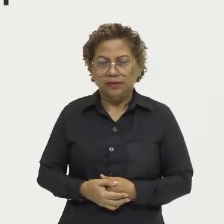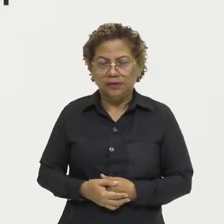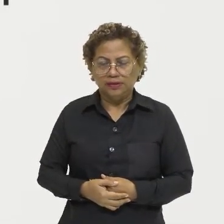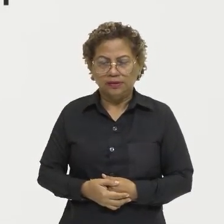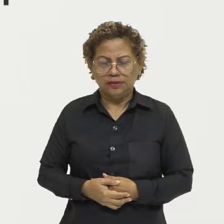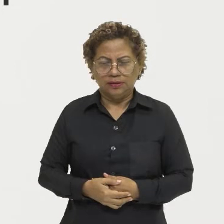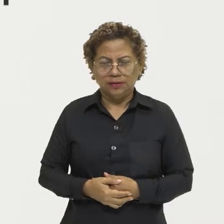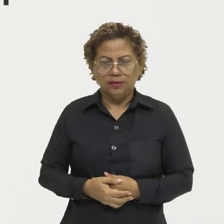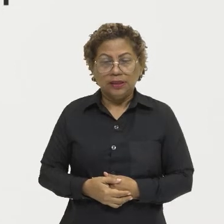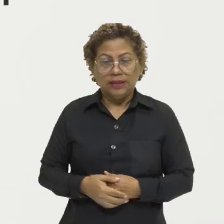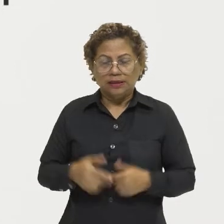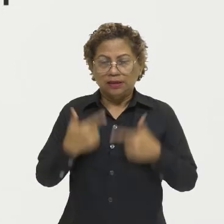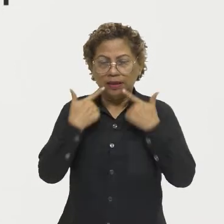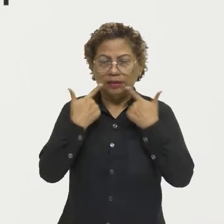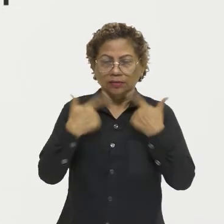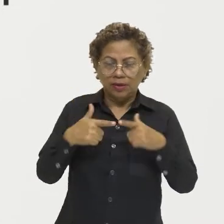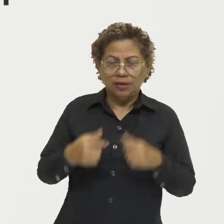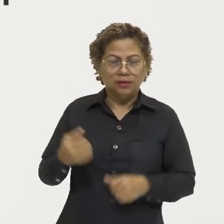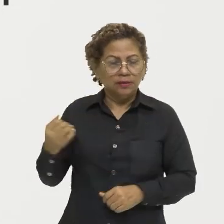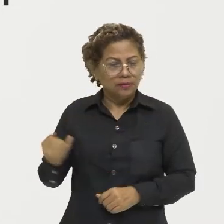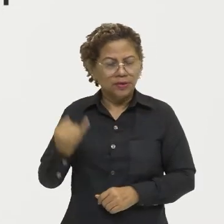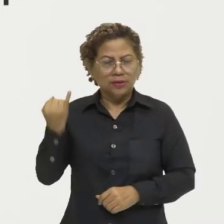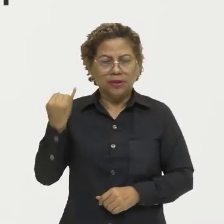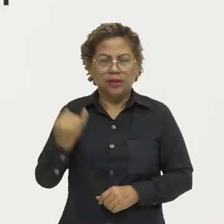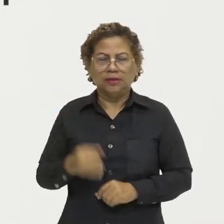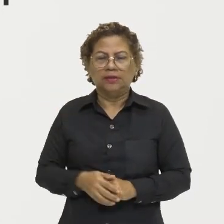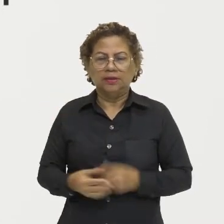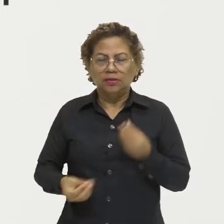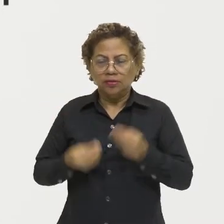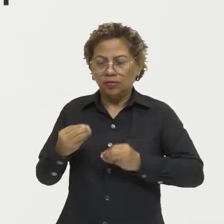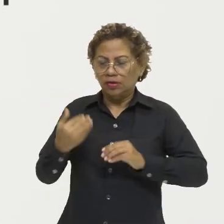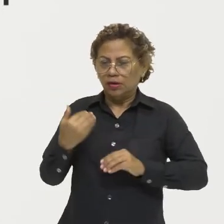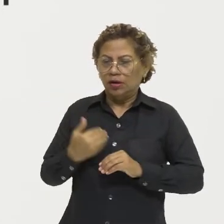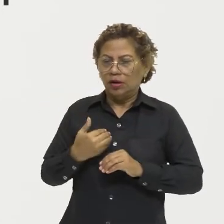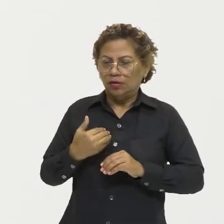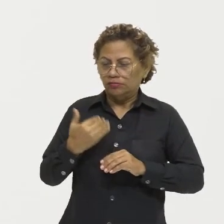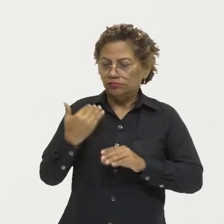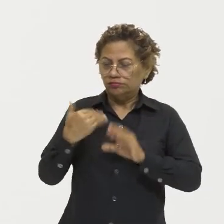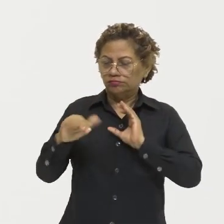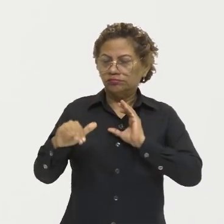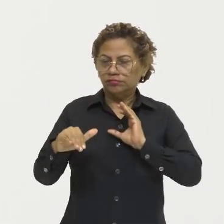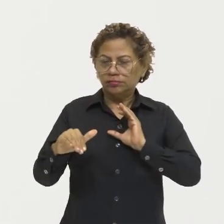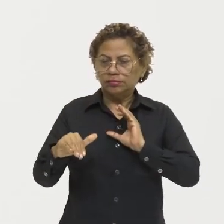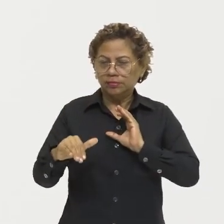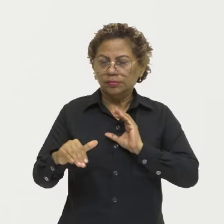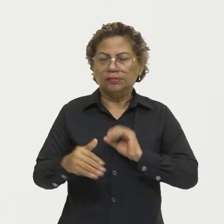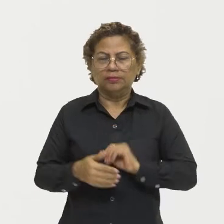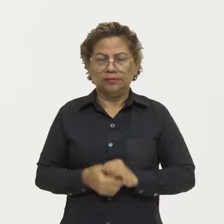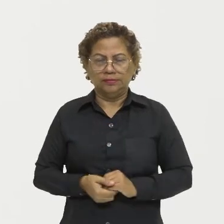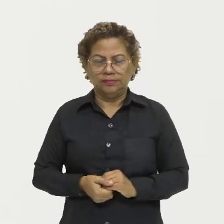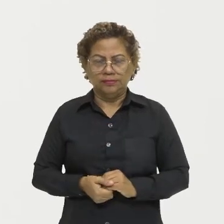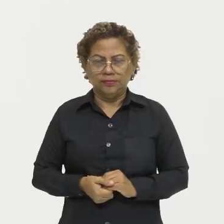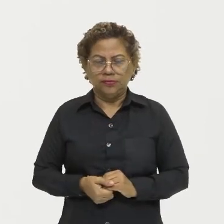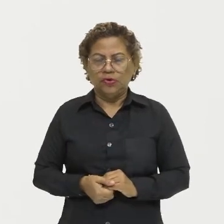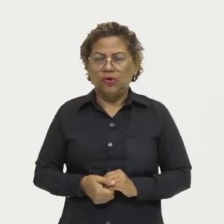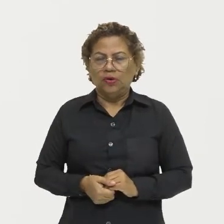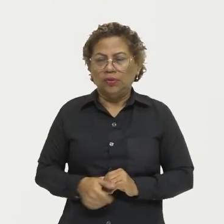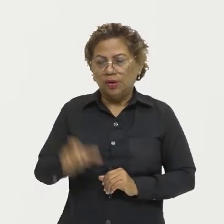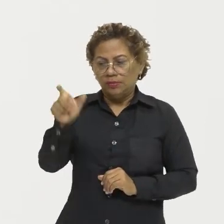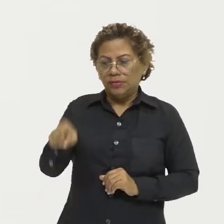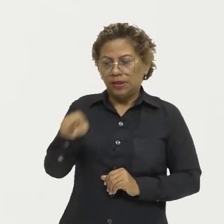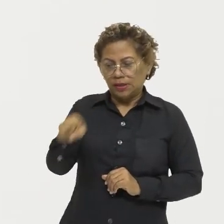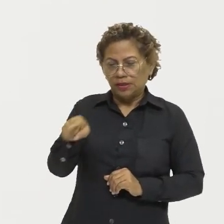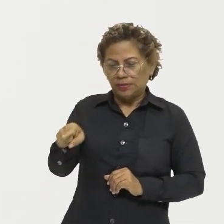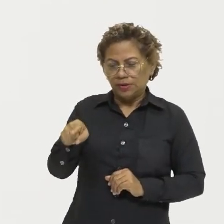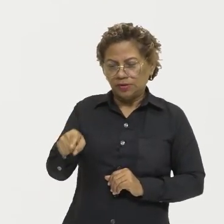poética, né, é o elemento comunicativo, é a mensagem, é aquilo que ele quer passar para a pessoa que